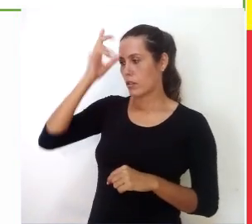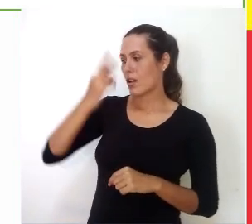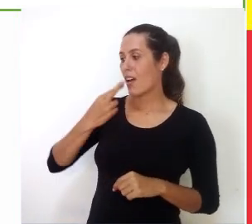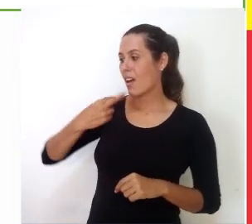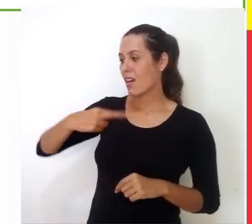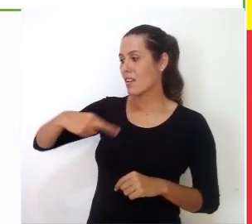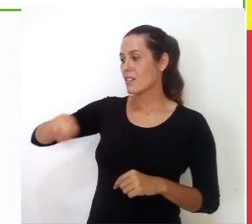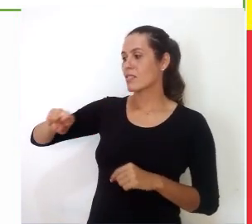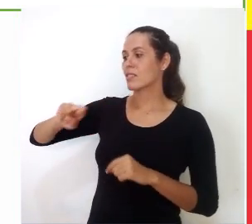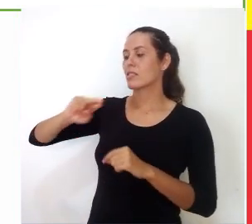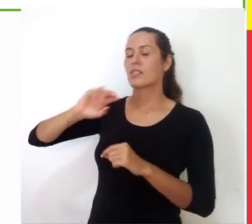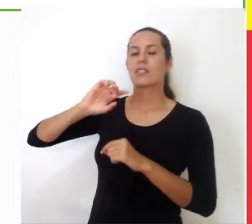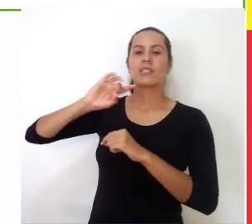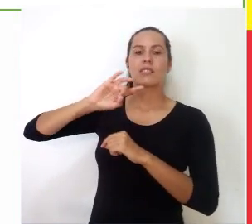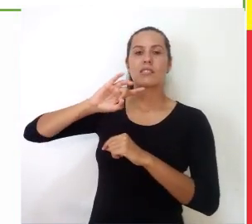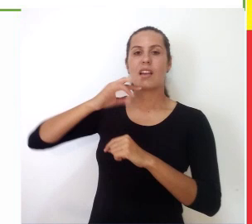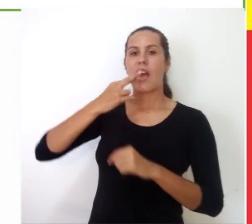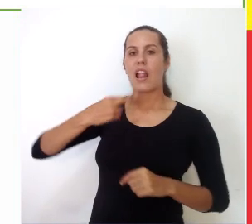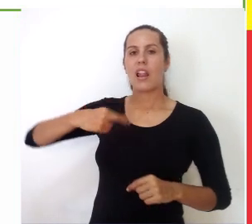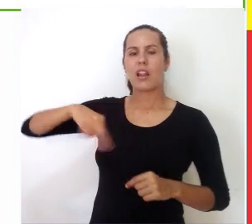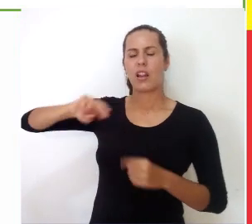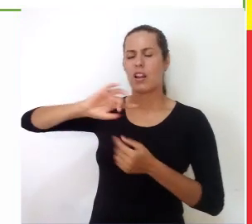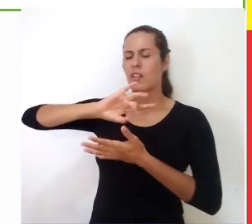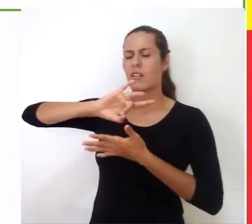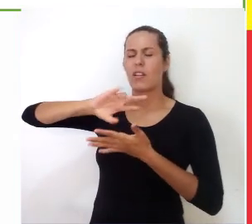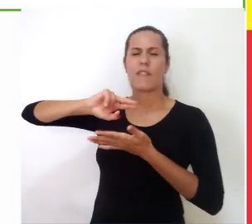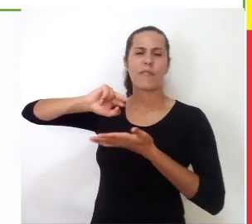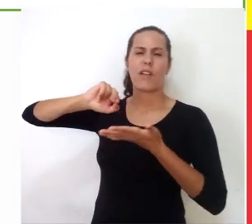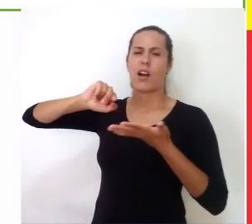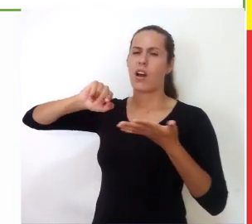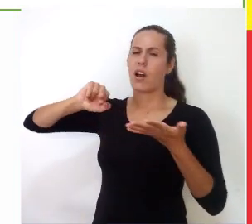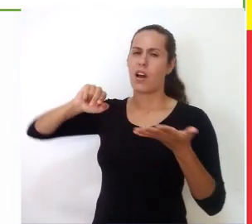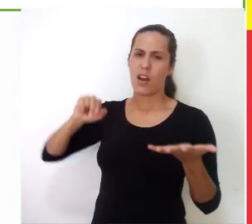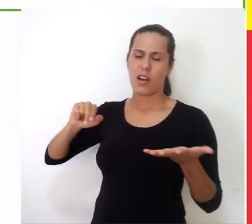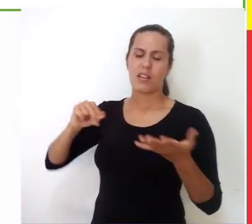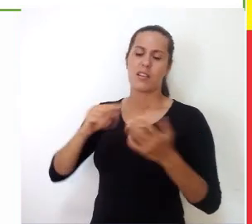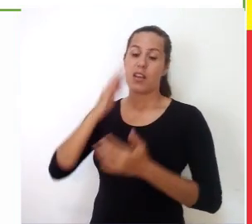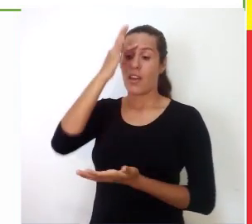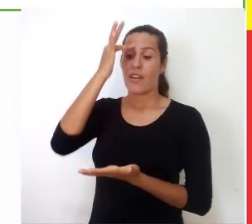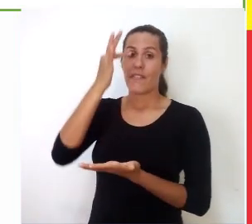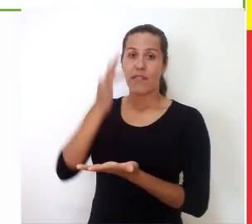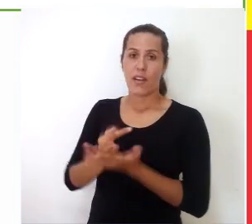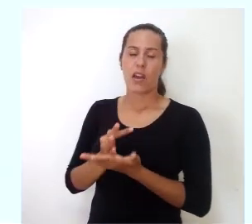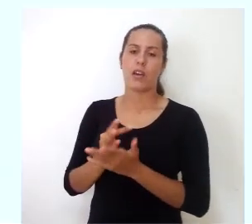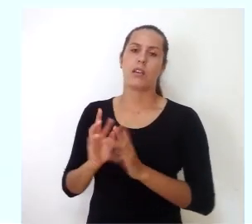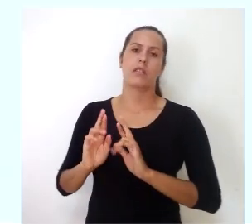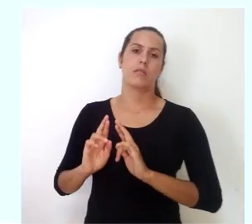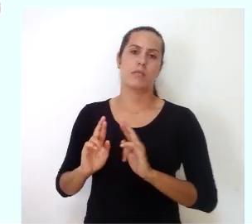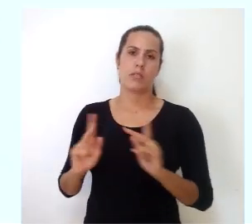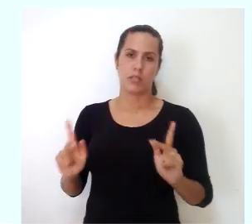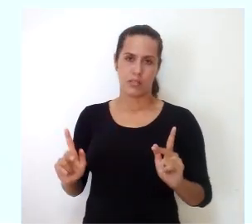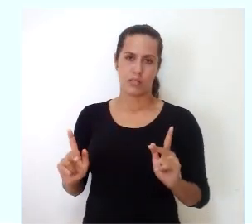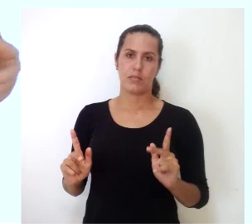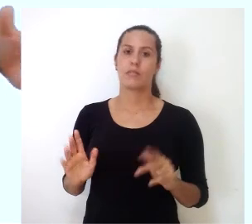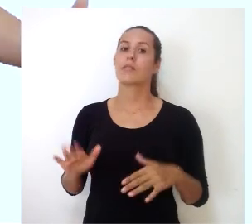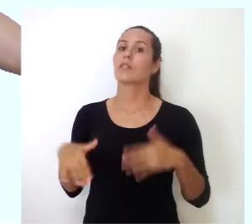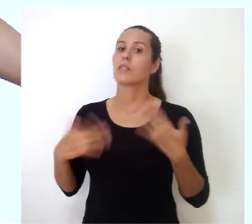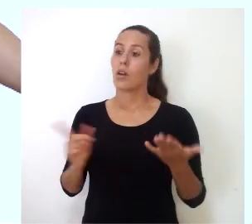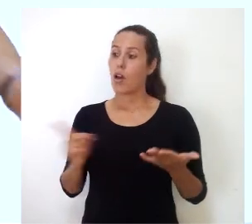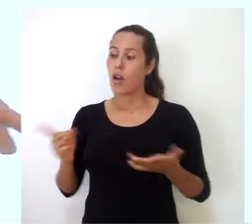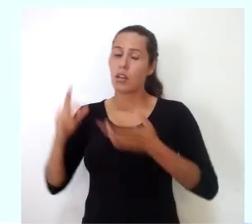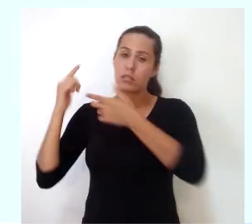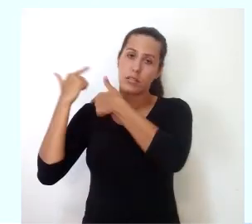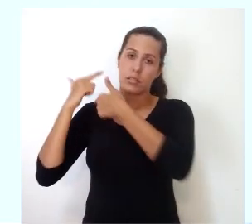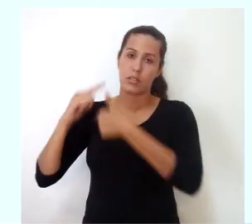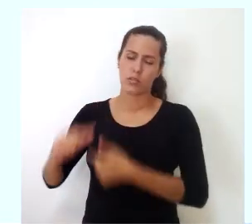várias tradições, certo? Que professam fé diferente, certo? Essas tradições são